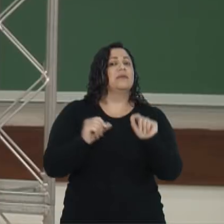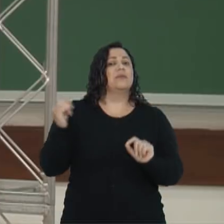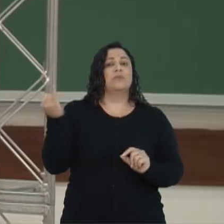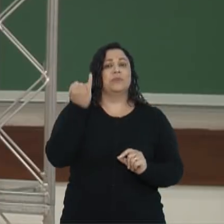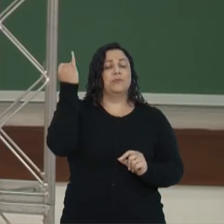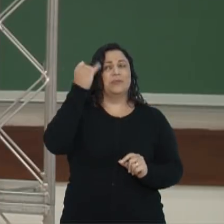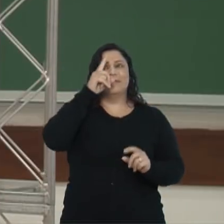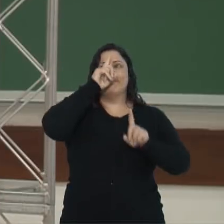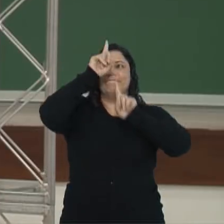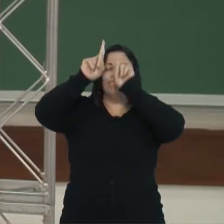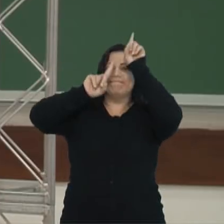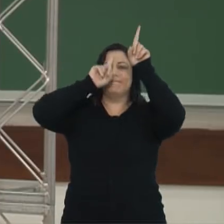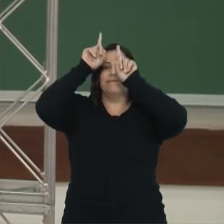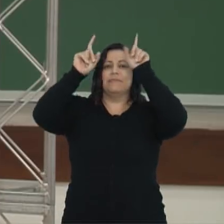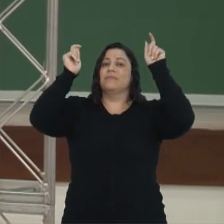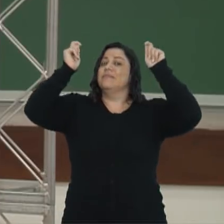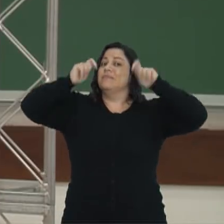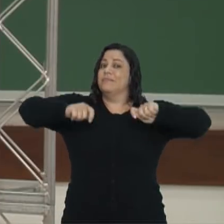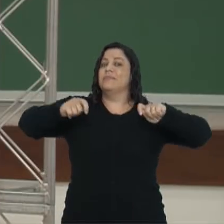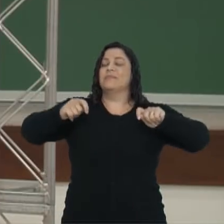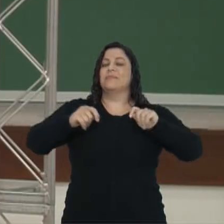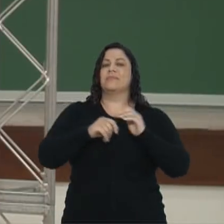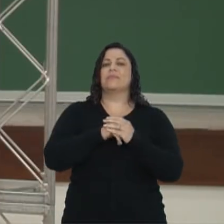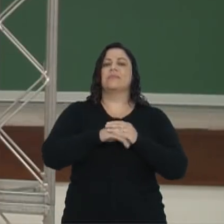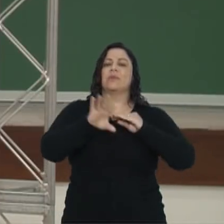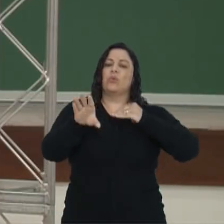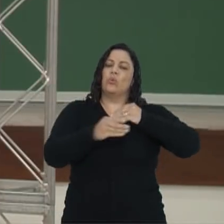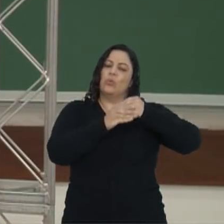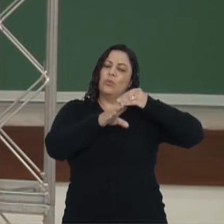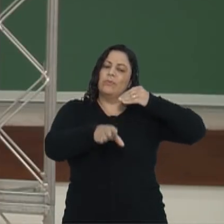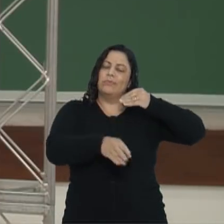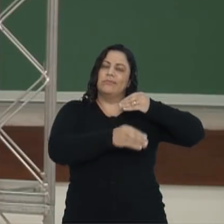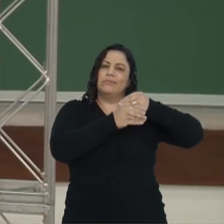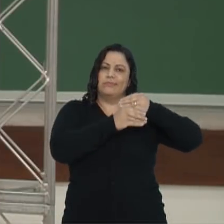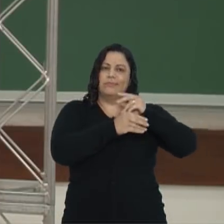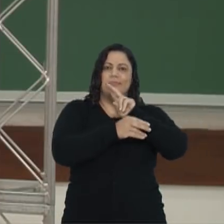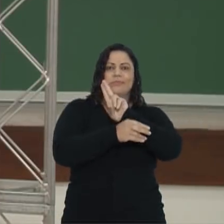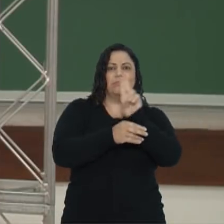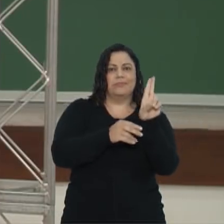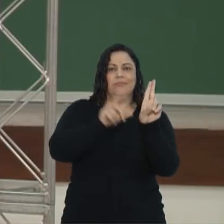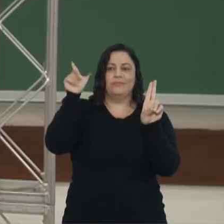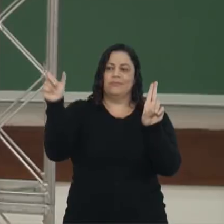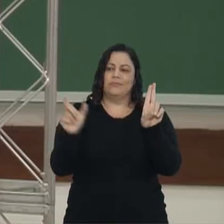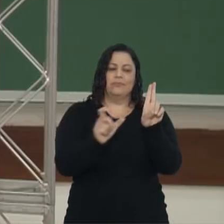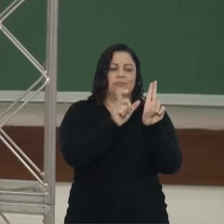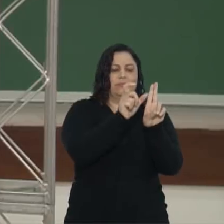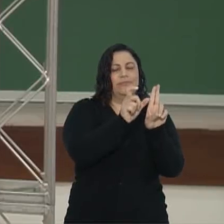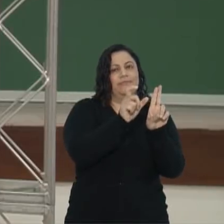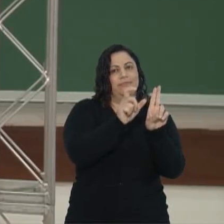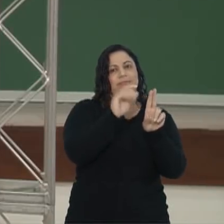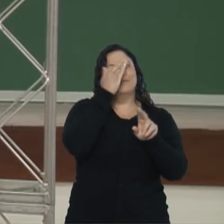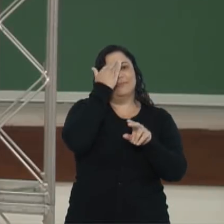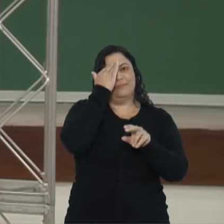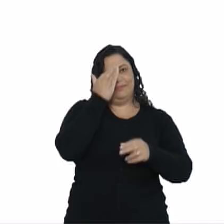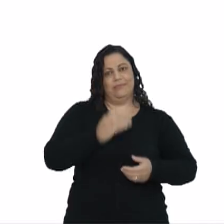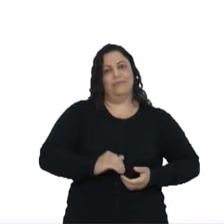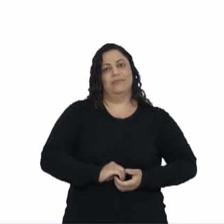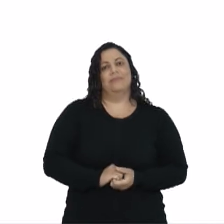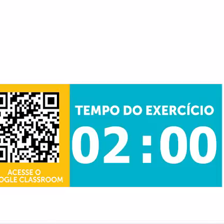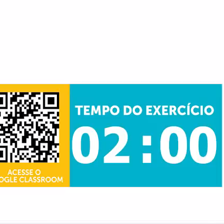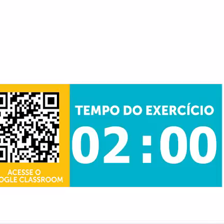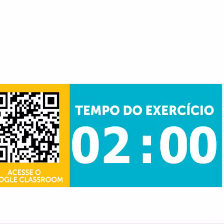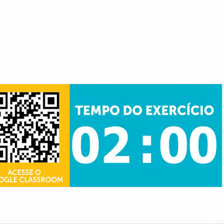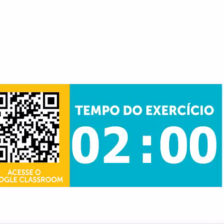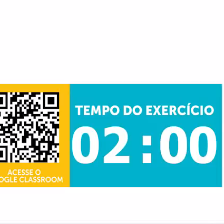ideia é a importância que tem os complementos dos nomes para a gente entender a ideia.